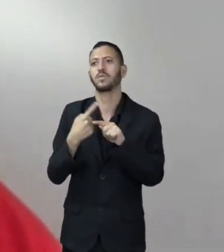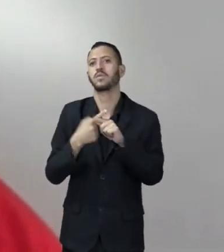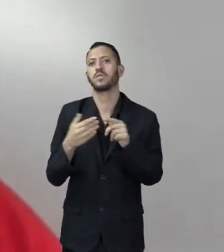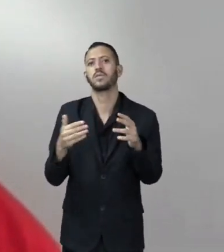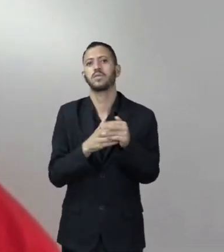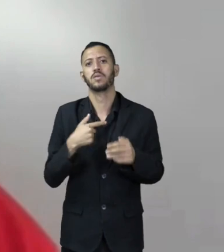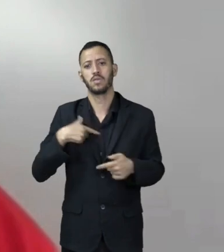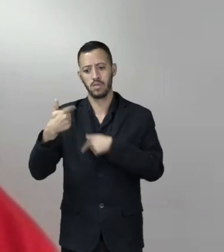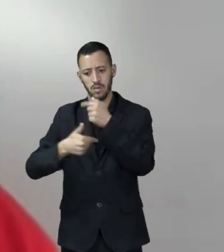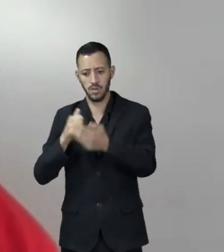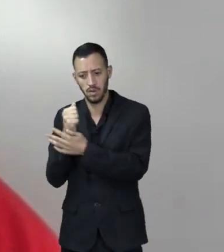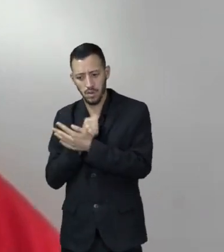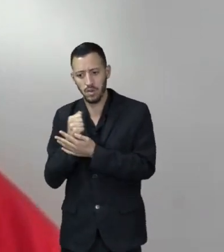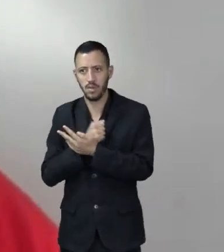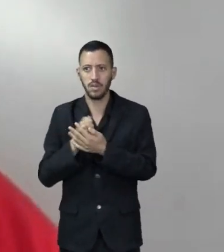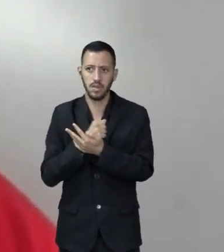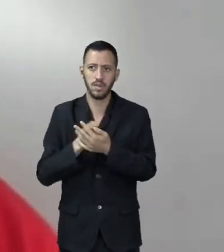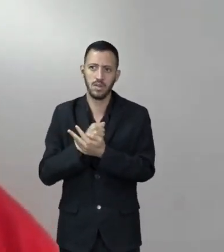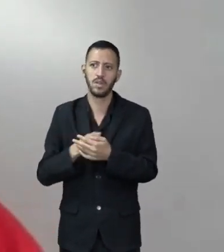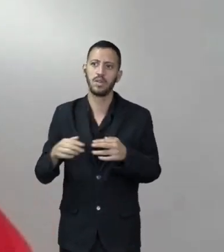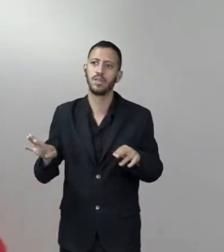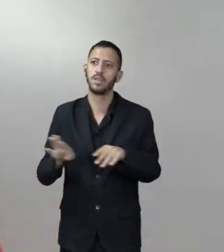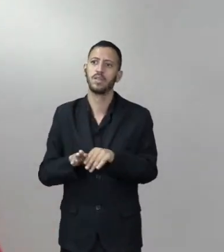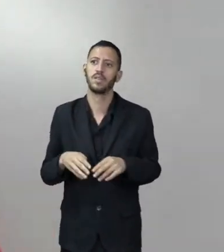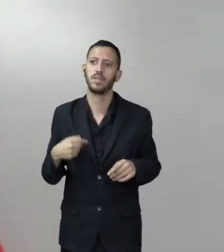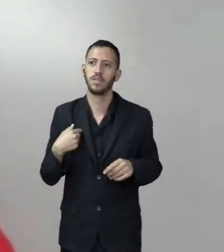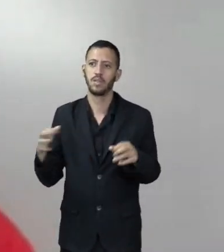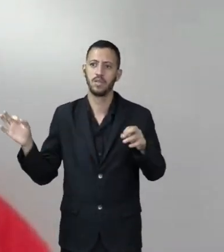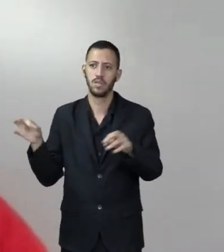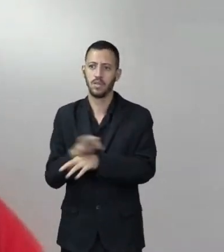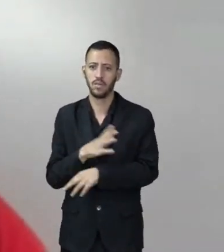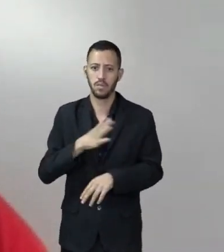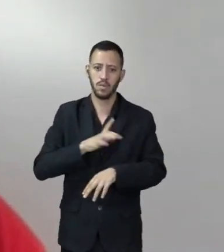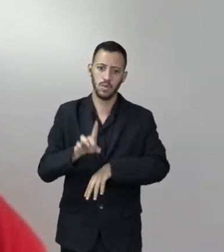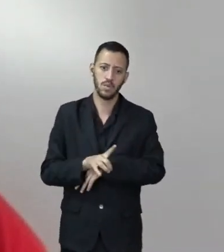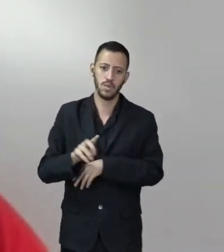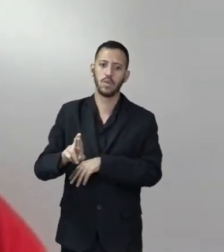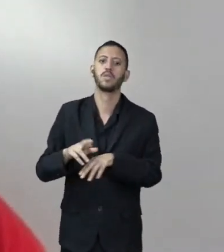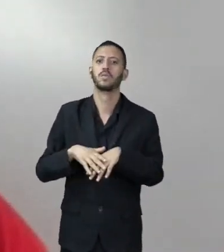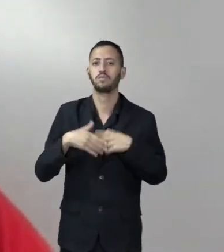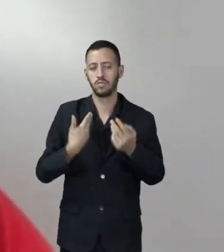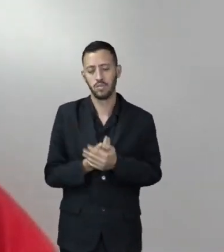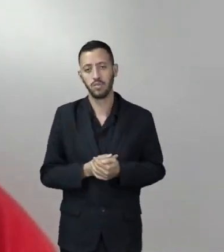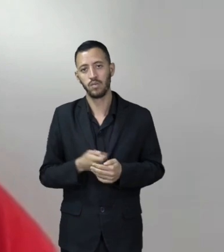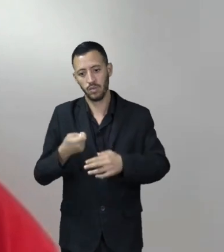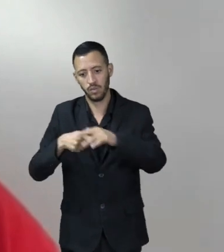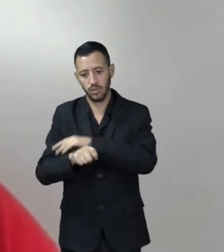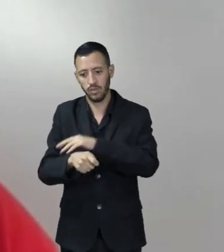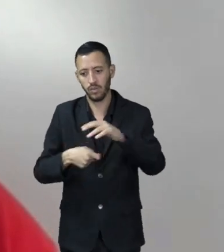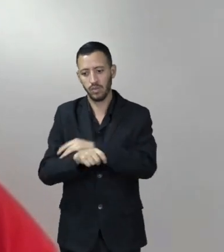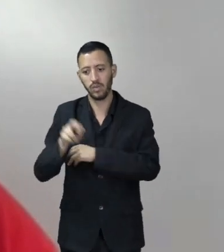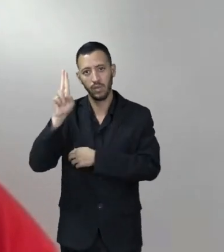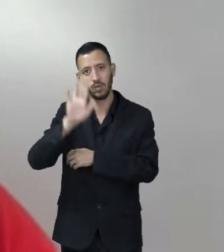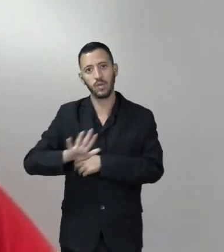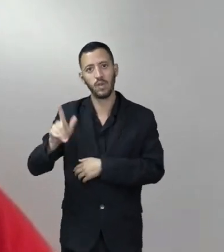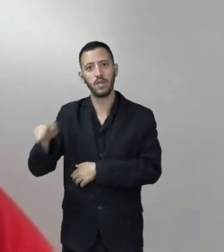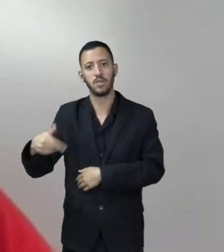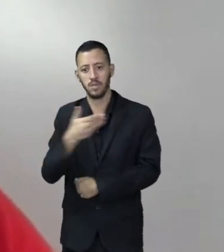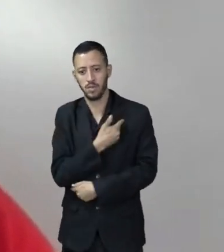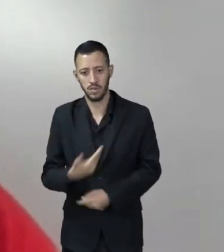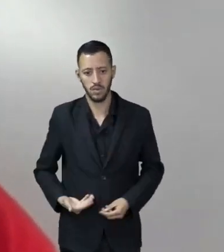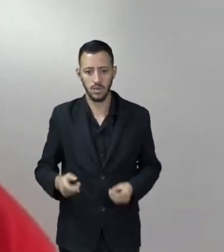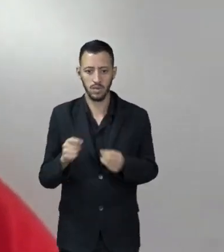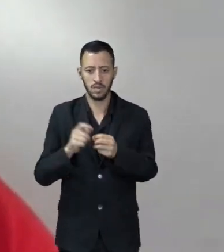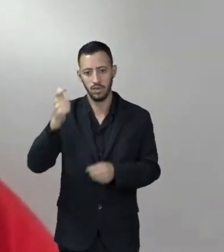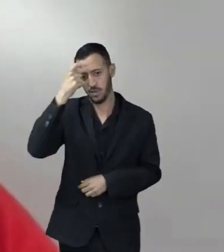sou farmacêutica, eu sou epidemiologista, estou finalizando meu doutorado, então o investimento que a universidade pública tem feito em mim